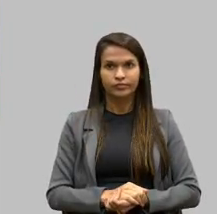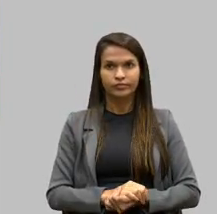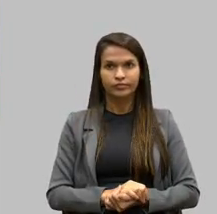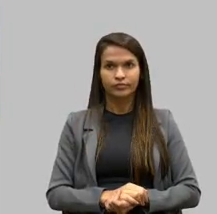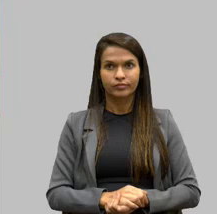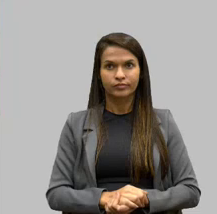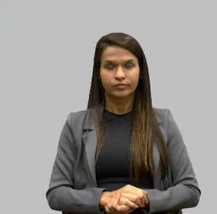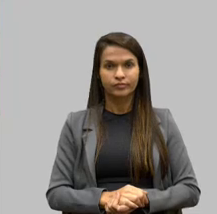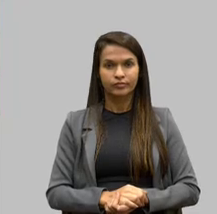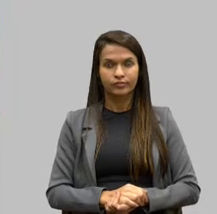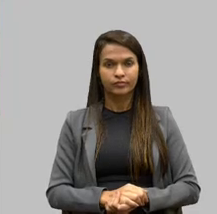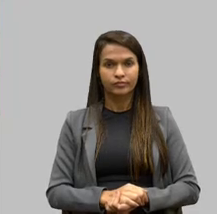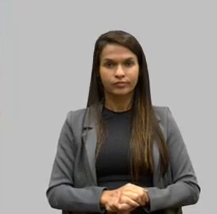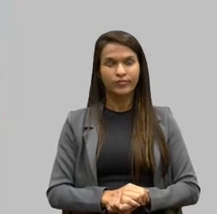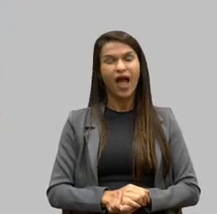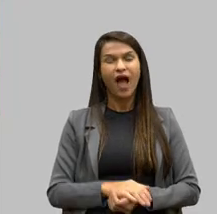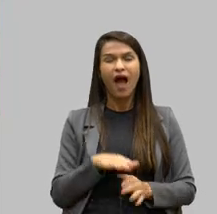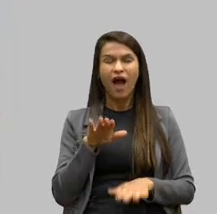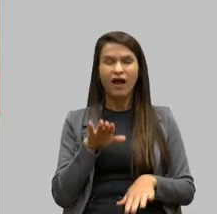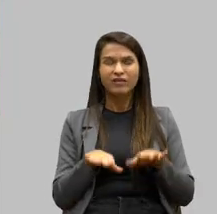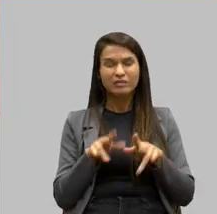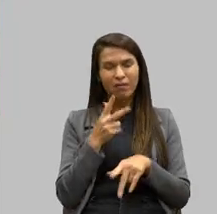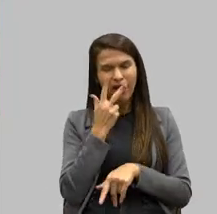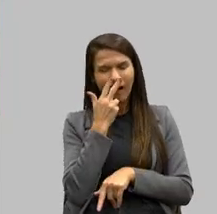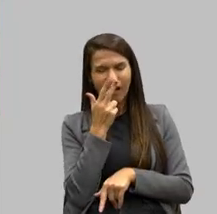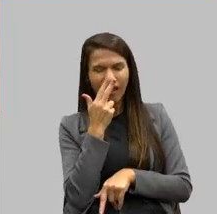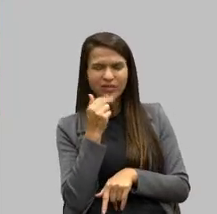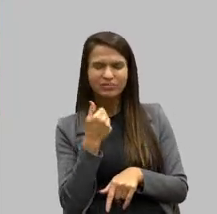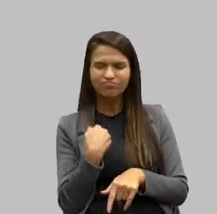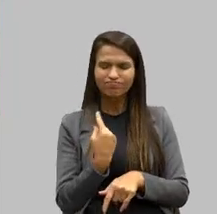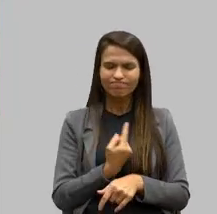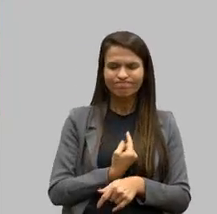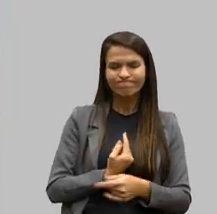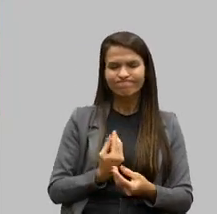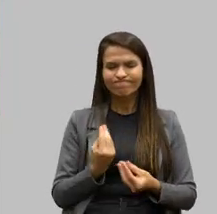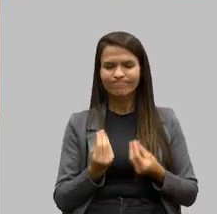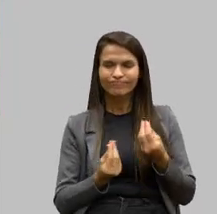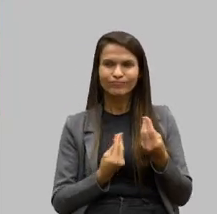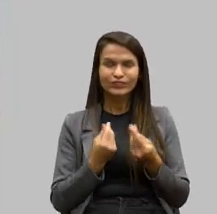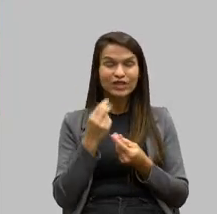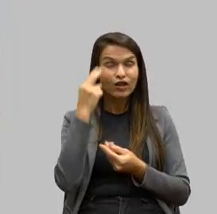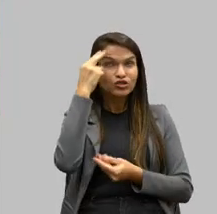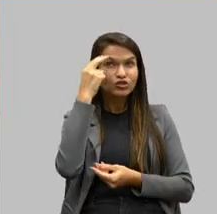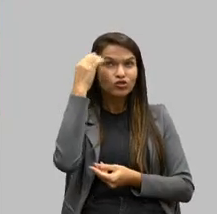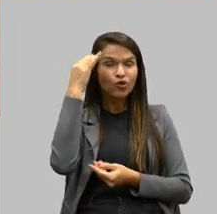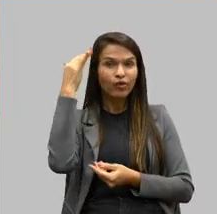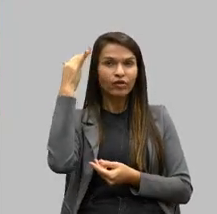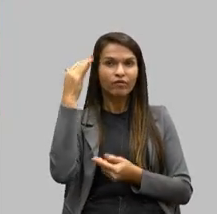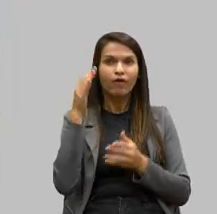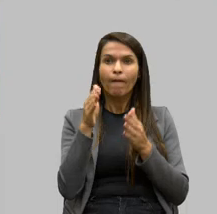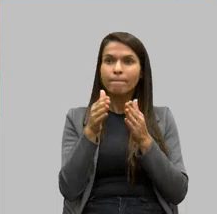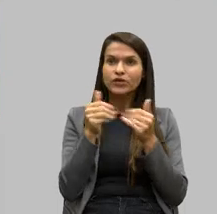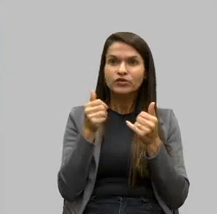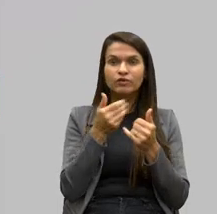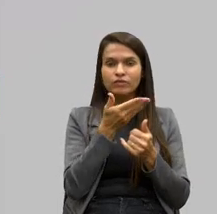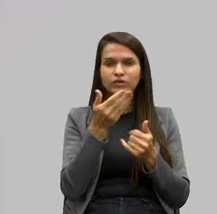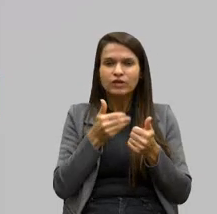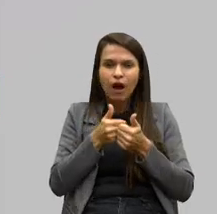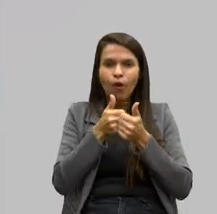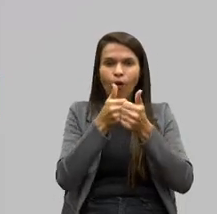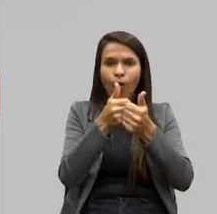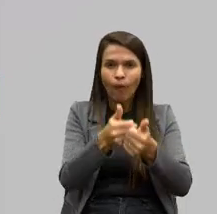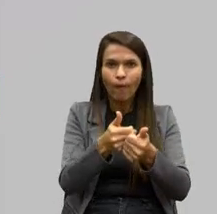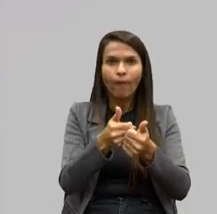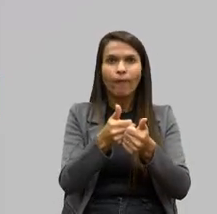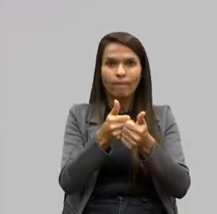É porque, às vezes, fica parecendo que a gente está sonhando. Eu vou pedir às pessoas só para acompanhar. A audiência está